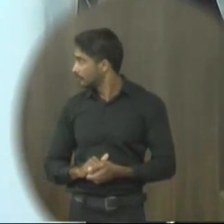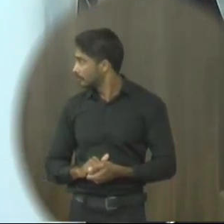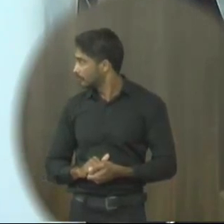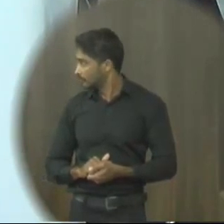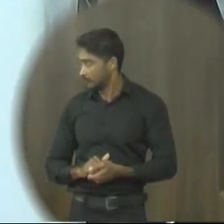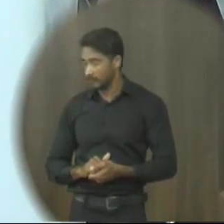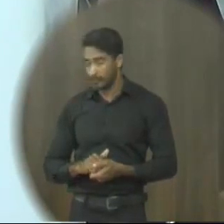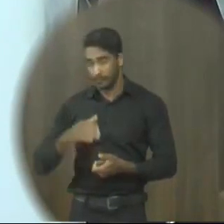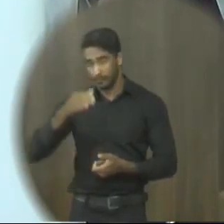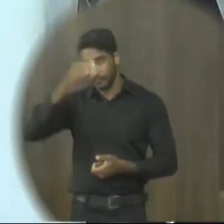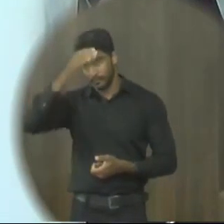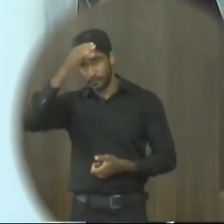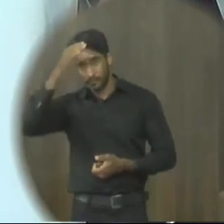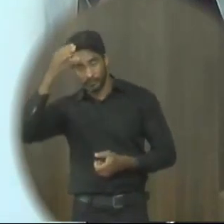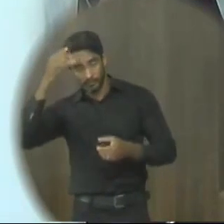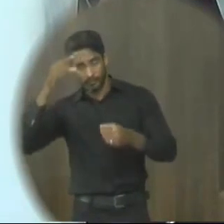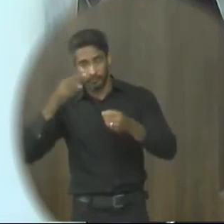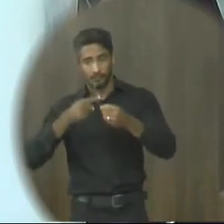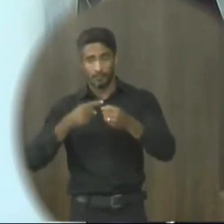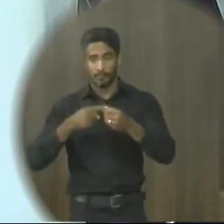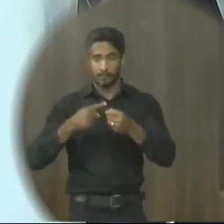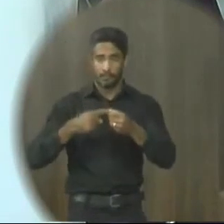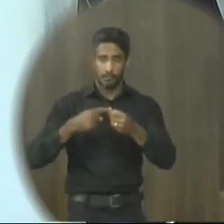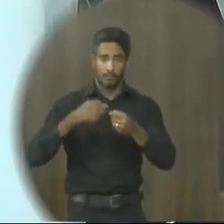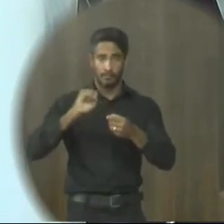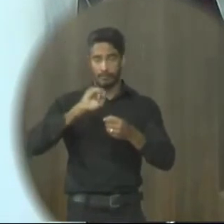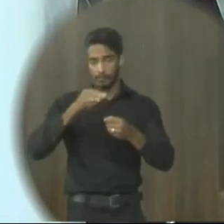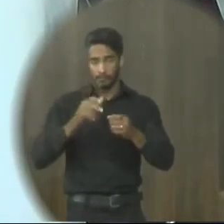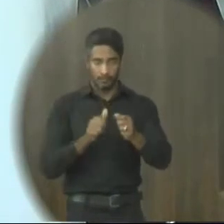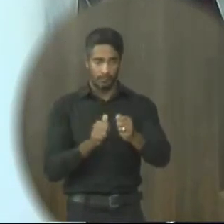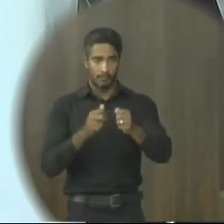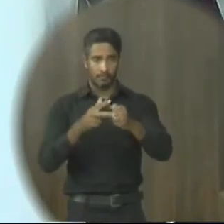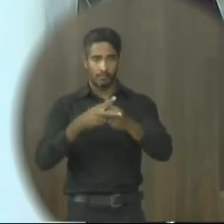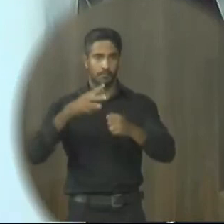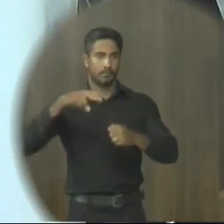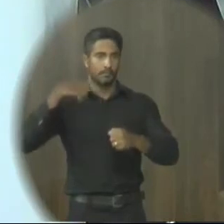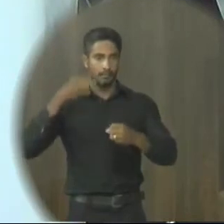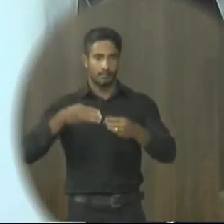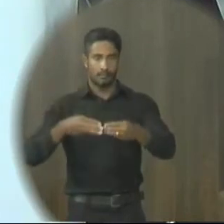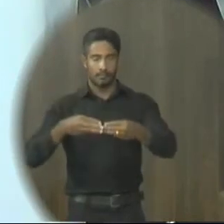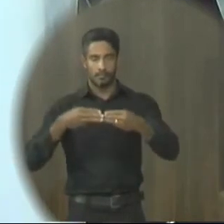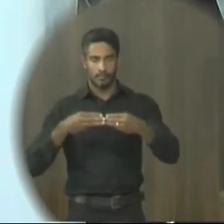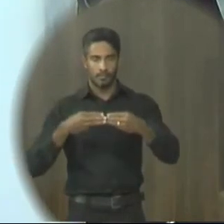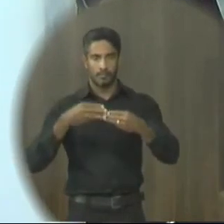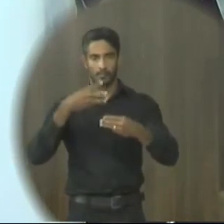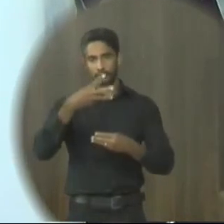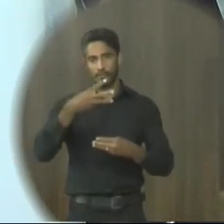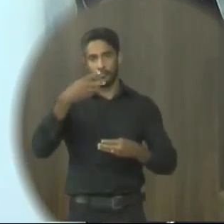Câmara Municipal de Janaúba, gabinete do vereador Ramon Alessandro, moção